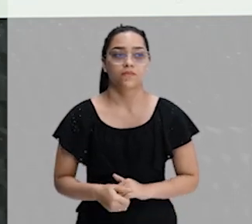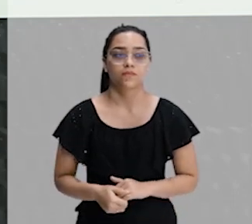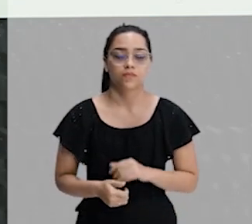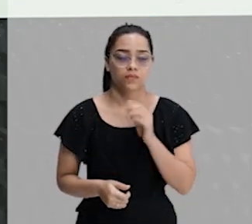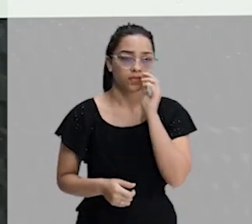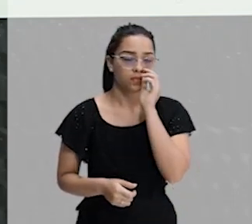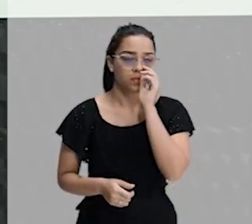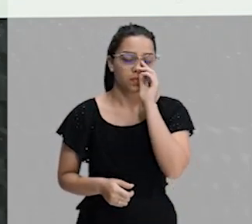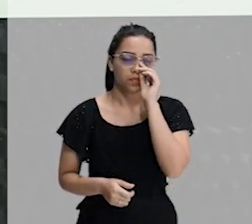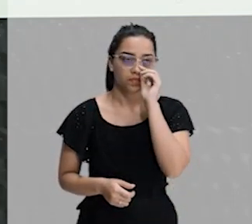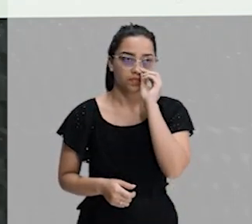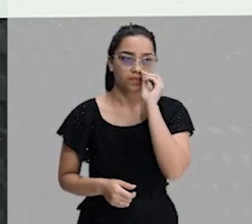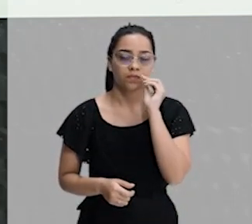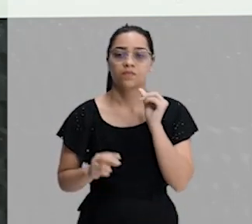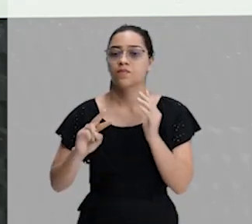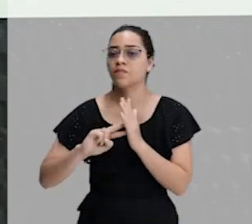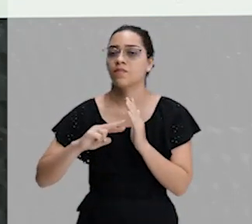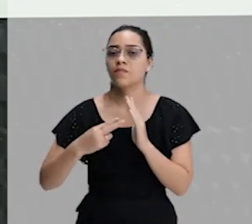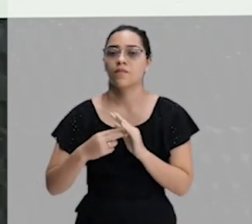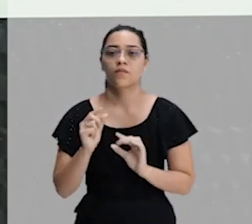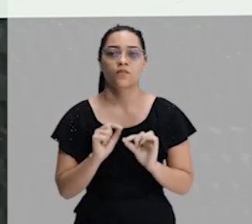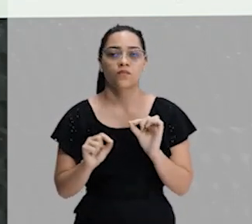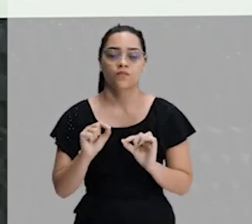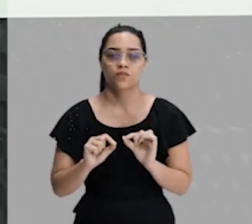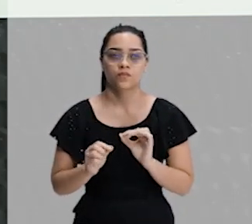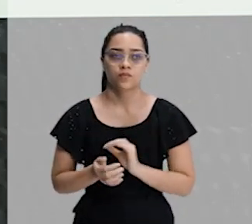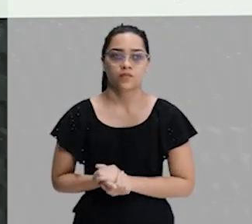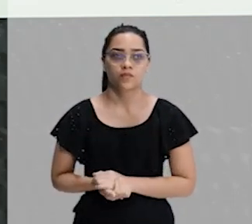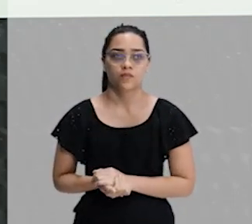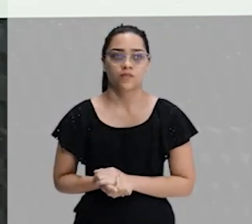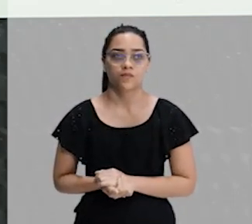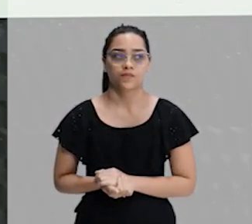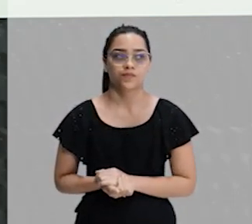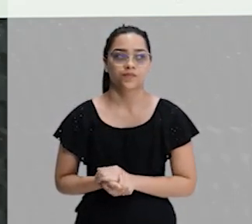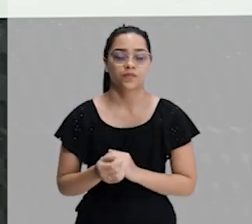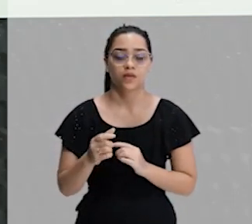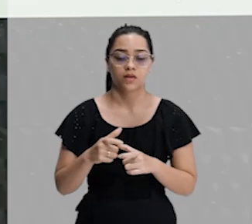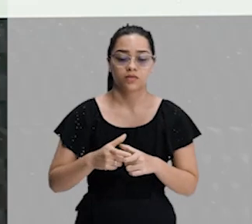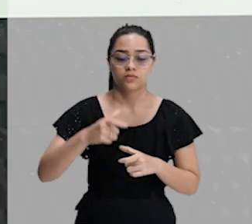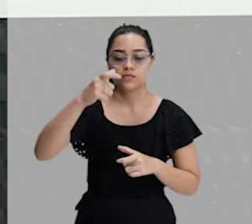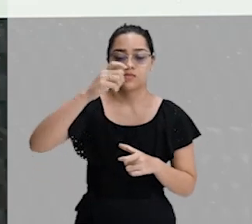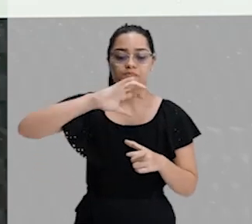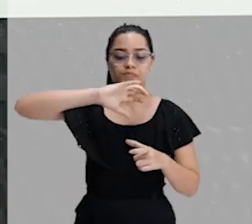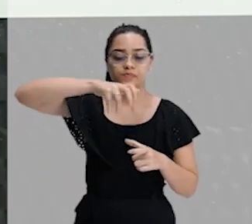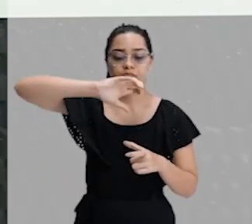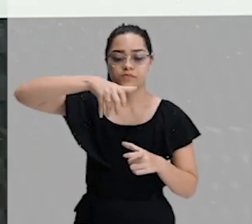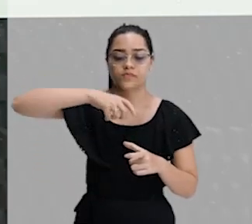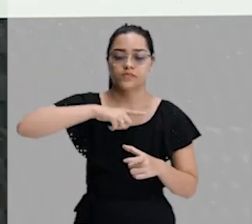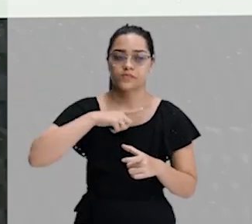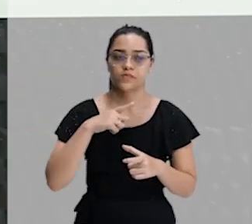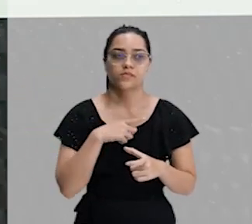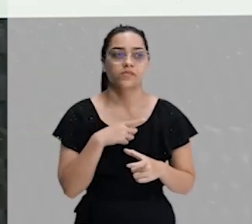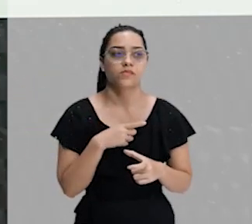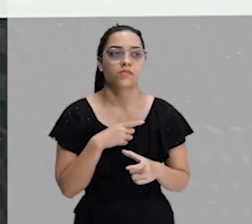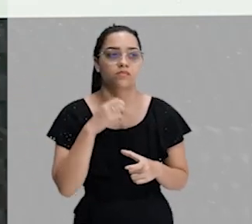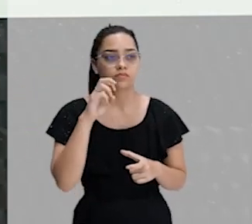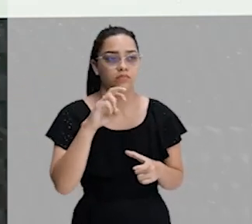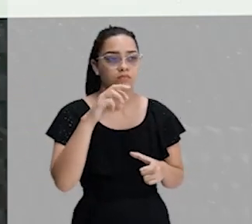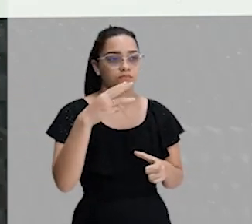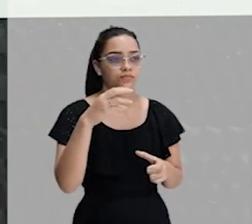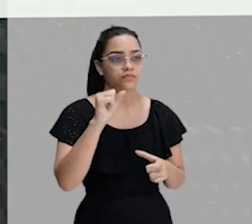Tá? 1 ml. Ou seja, se essa lata ele tem